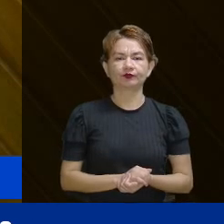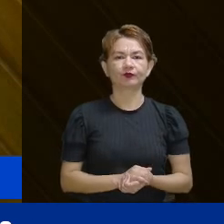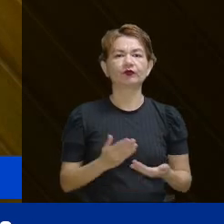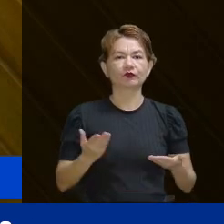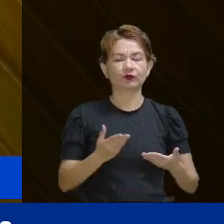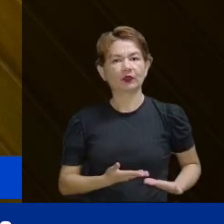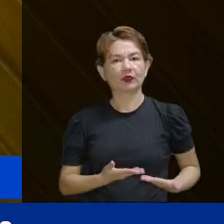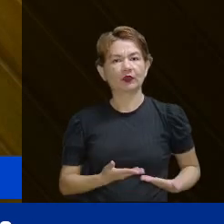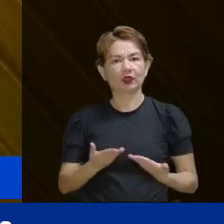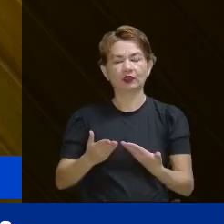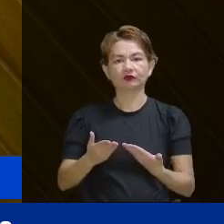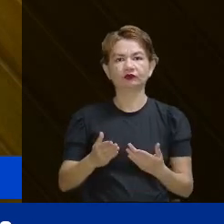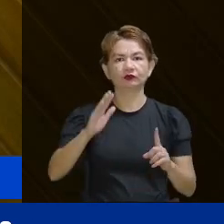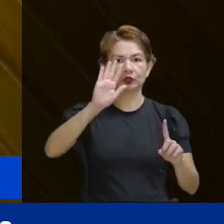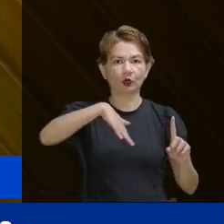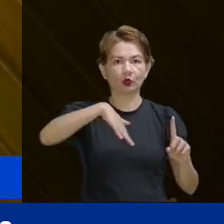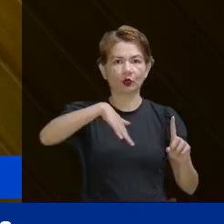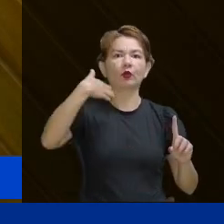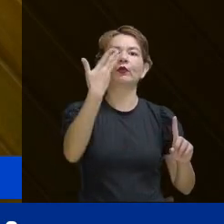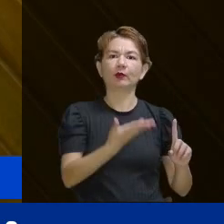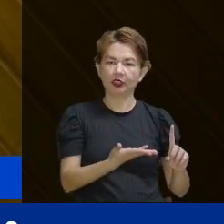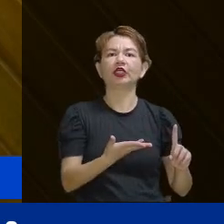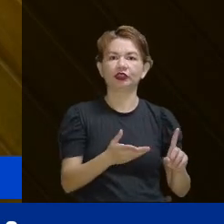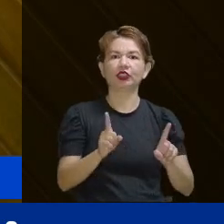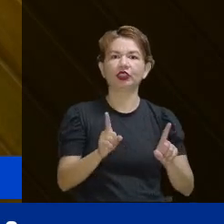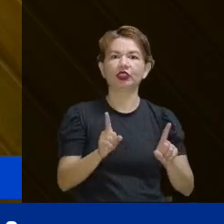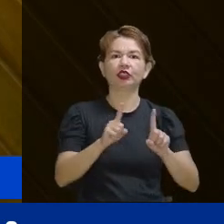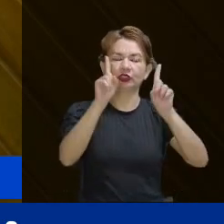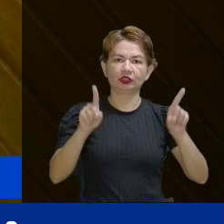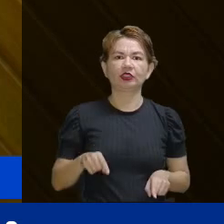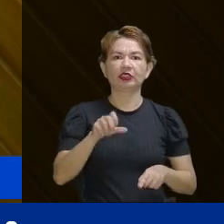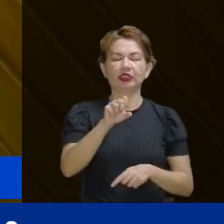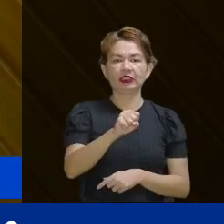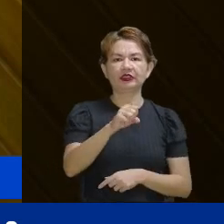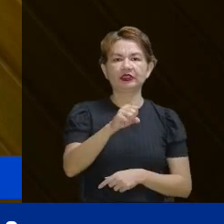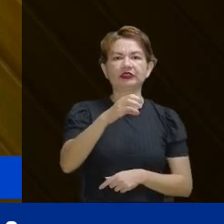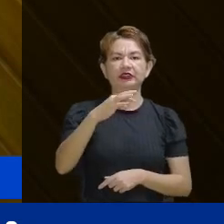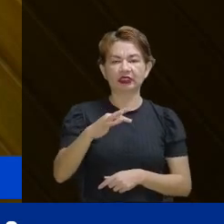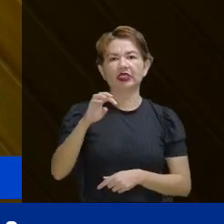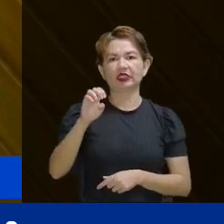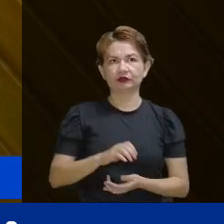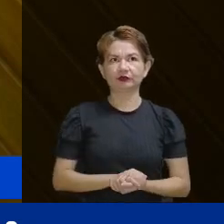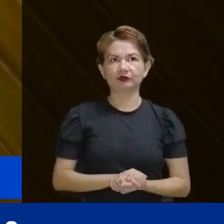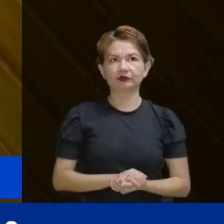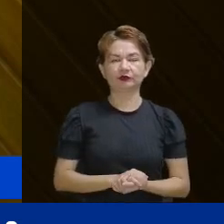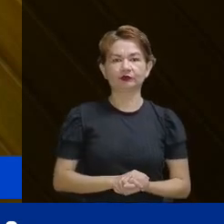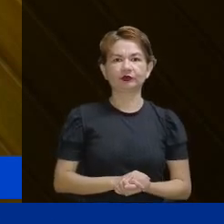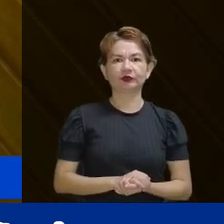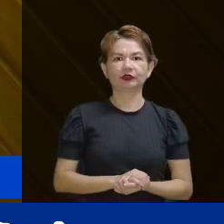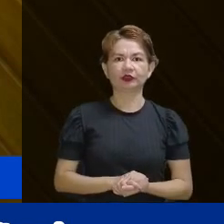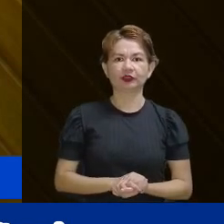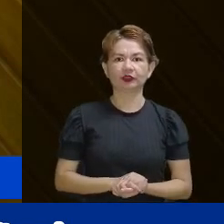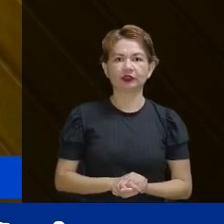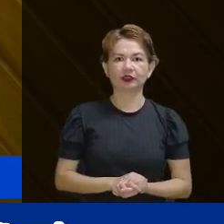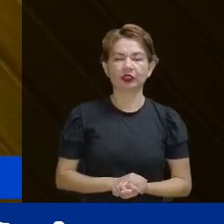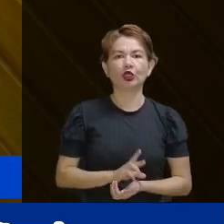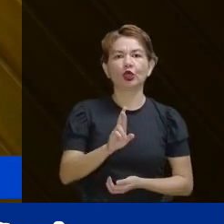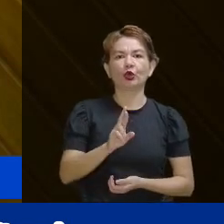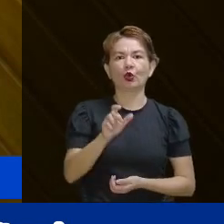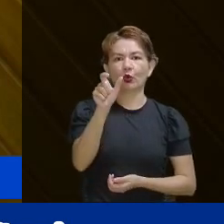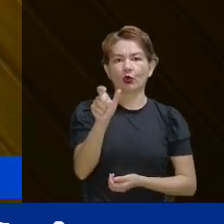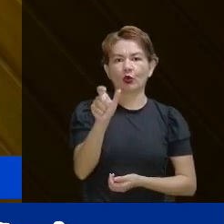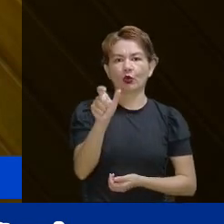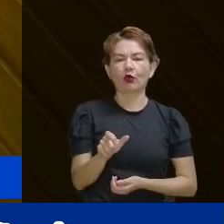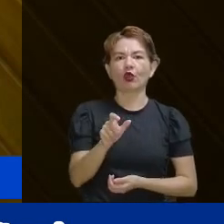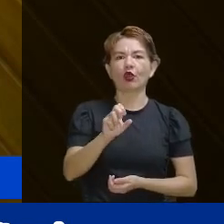para homenagear distinto servidor do Tribunal Superior Eleitoral, o senhor Rui Moreira de Oliveira, com a